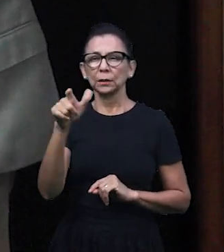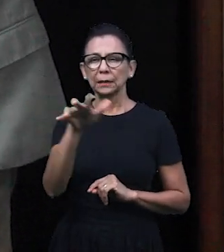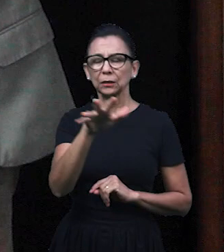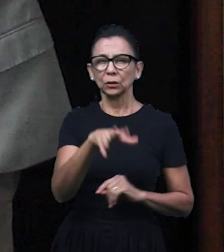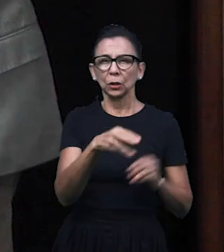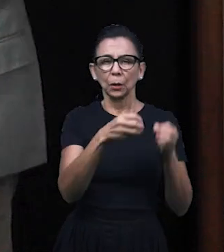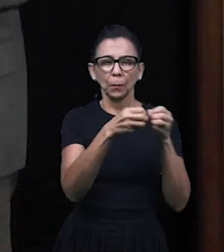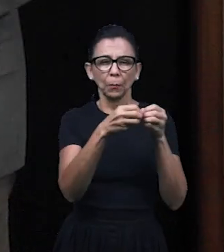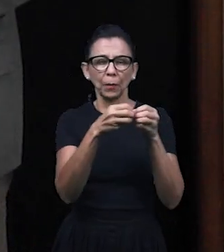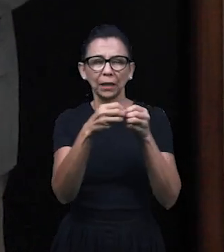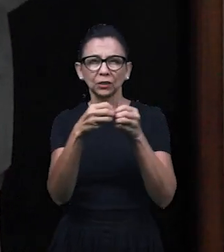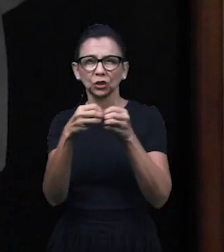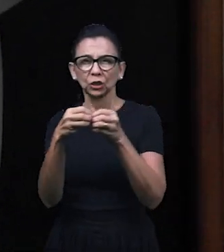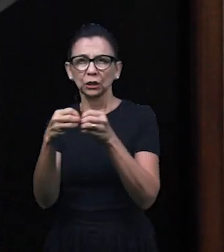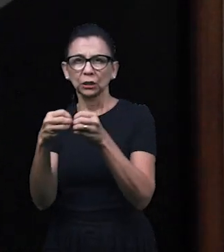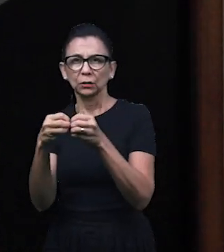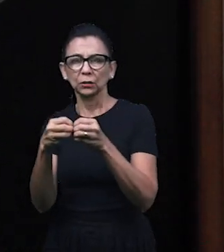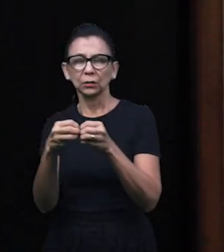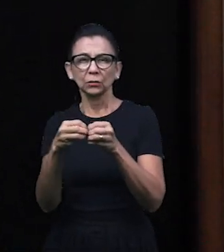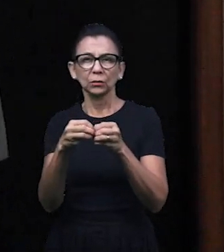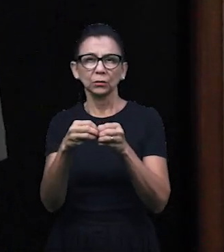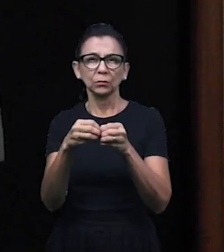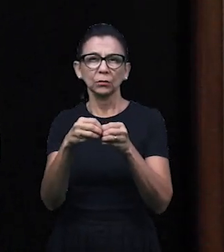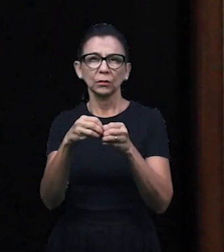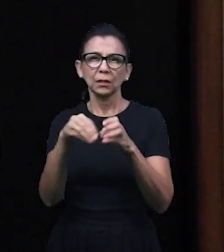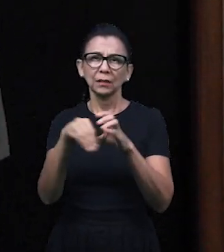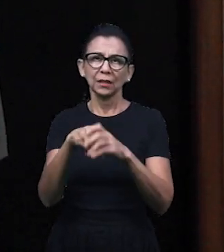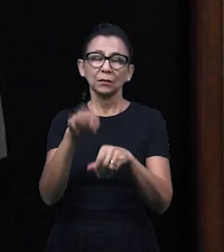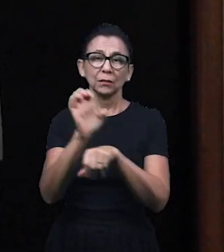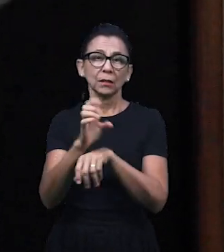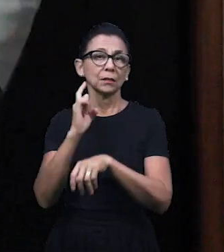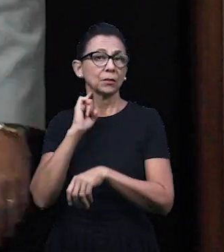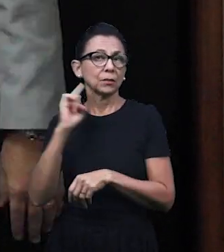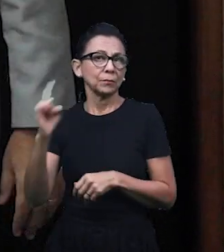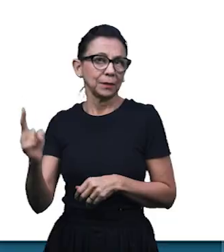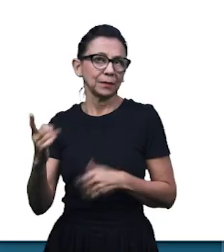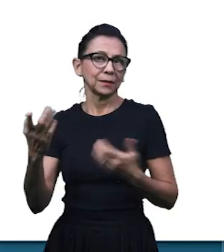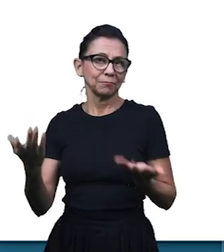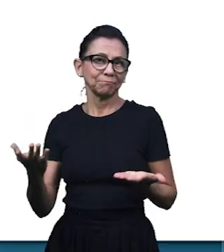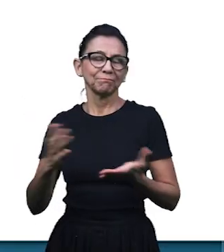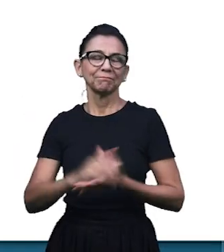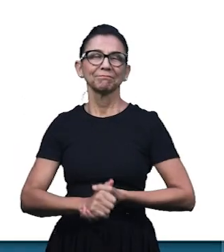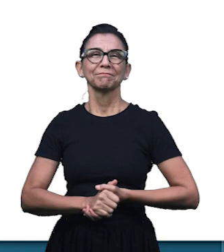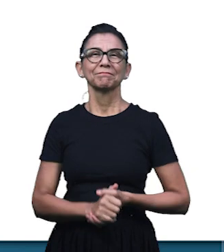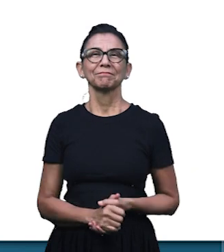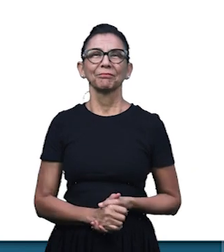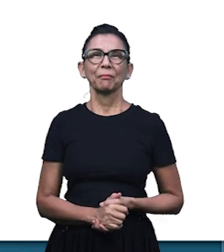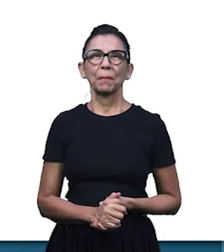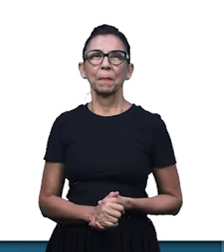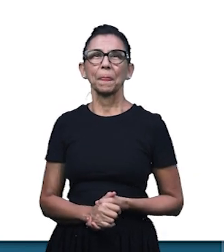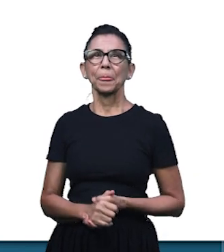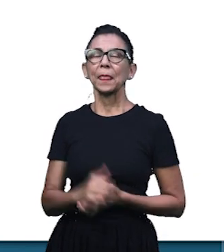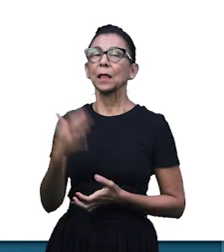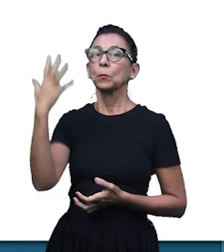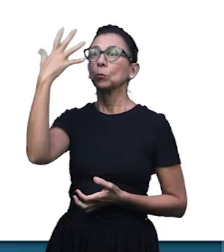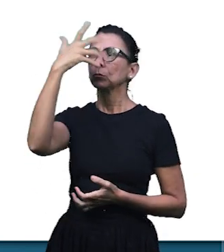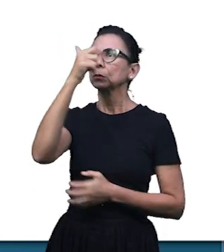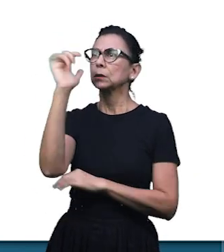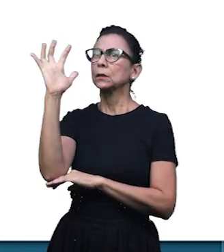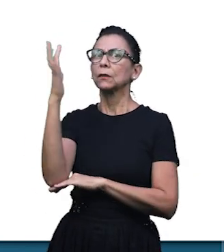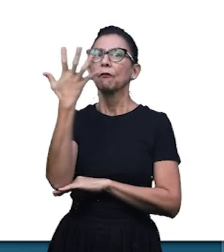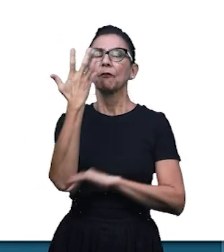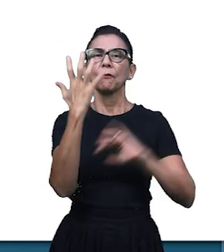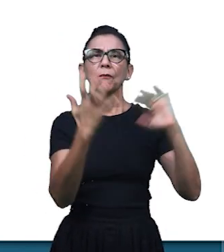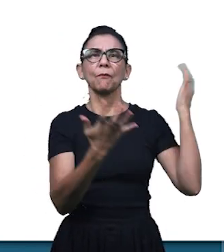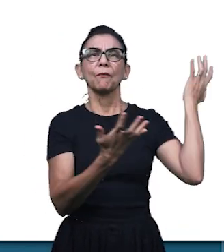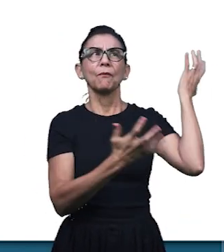Piuí, aquela região ali no estado de Minas Gerais. O estado de Minas Gerais é muito grande, mais um lugar onde nós tivemos aqui batismos, uma paisagem bonita aqui,